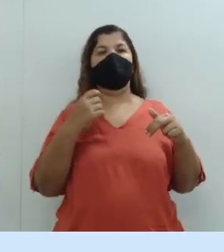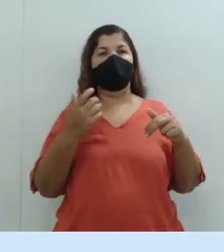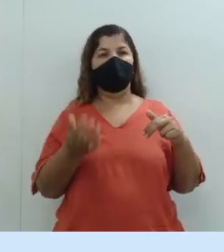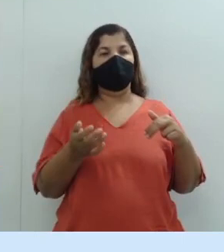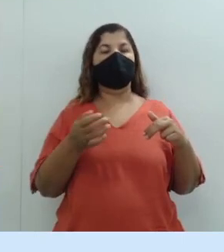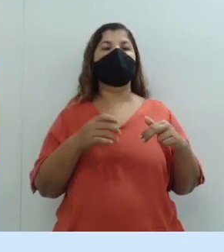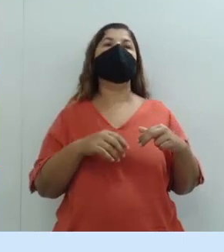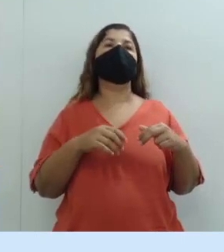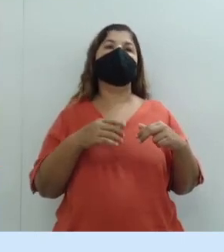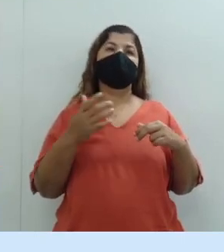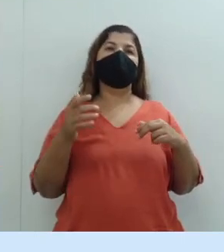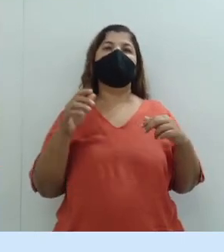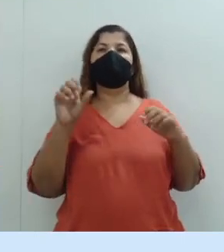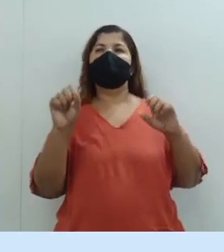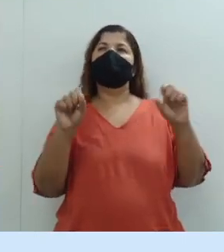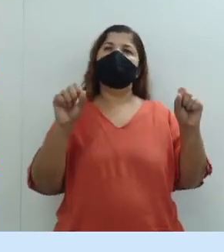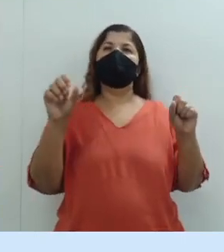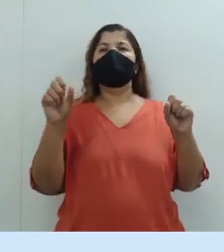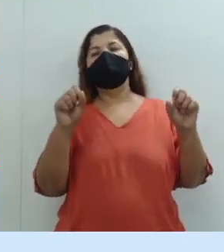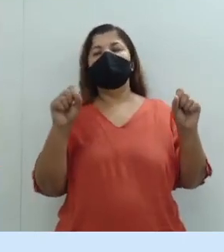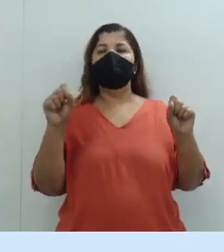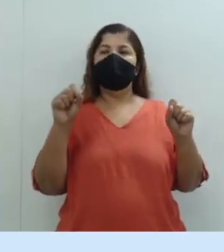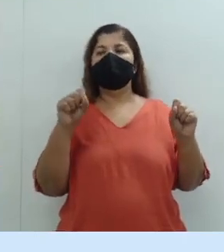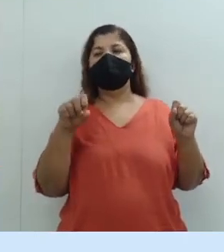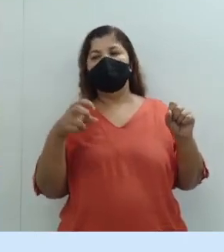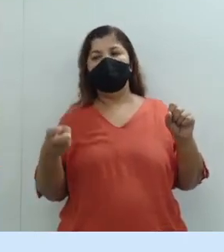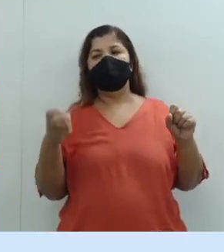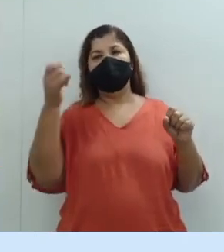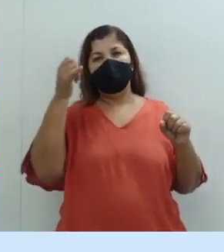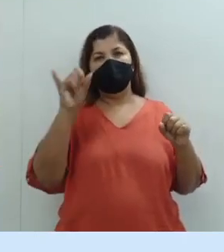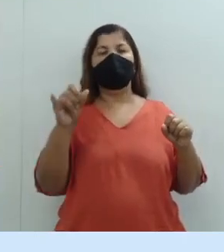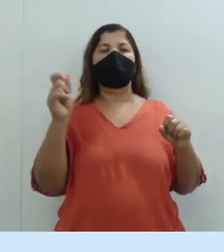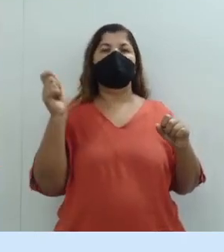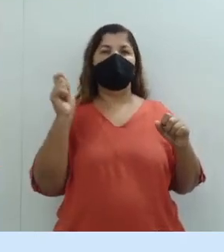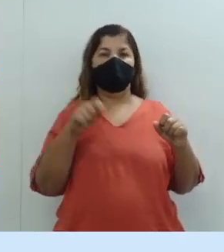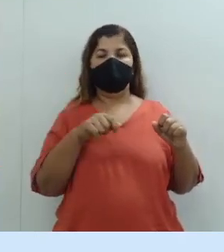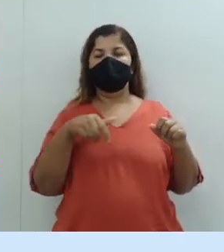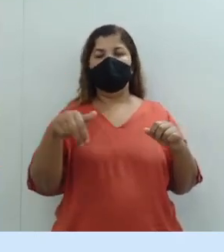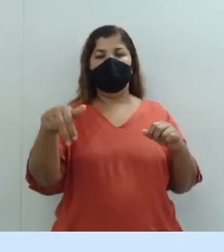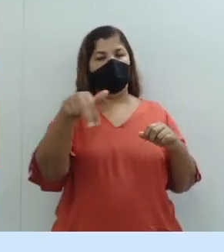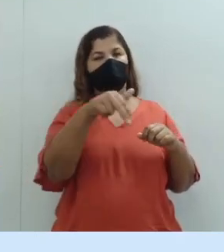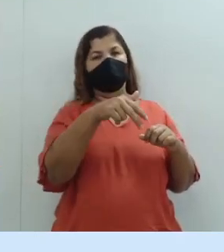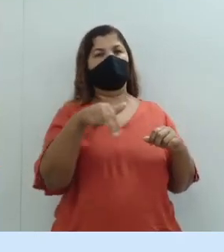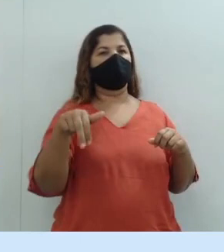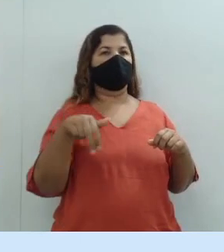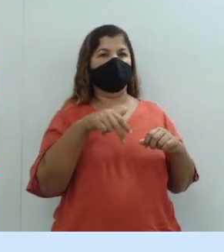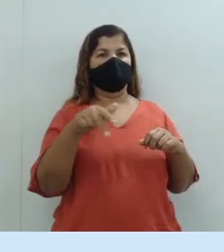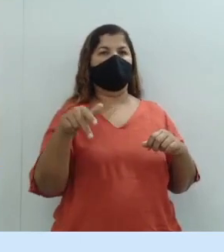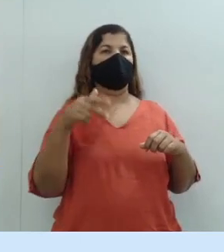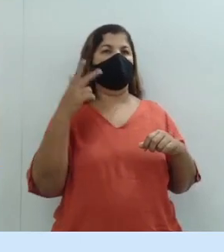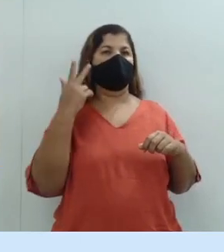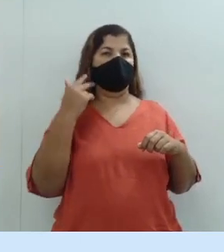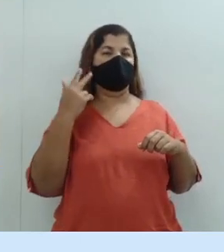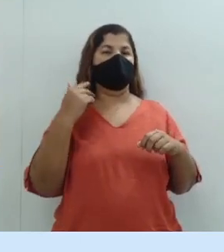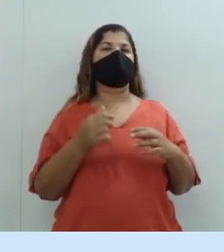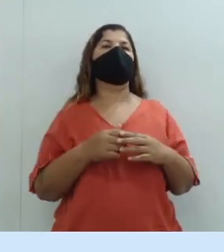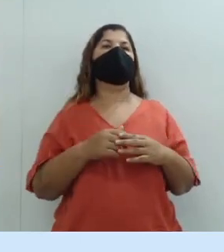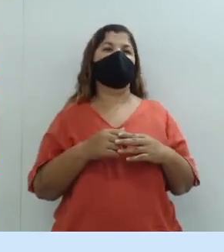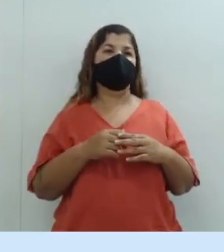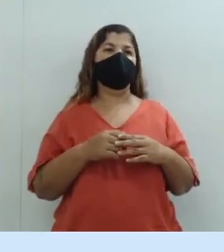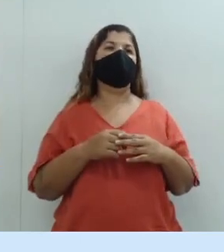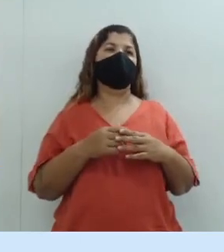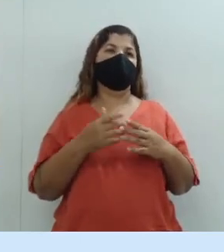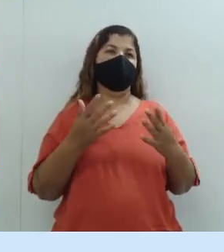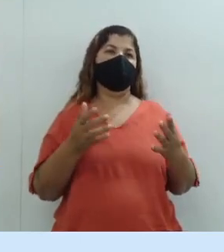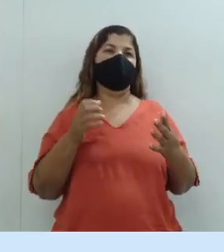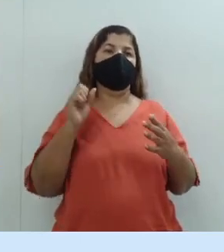nenhum, né? Você vai segurando os ferros lá para não cair, então você consegue ir transitando aí durante todo o vagão sem muita dificuldade. Porém,